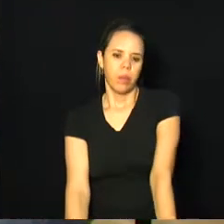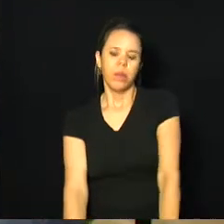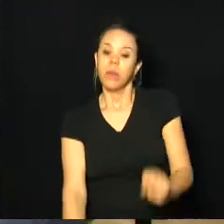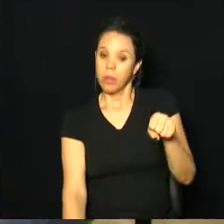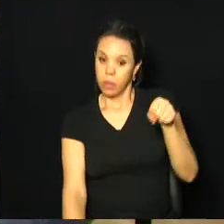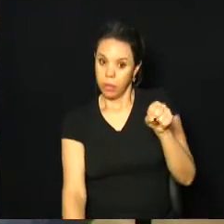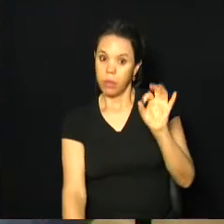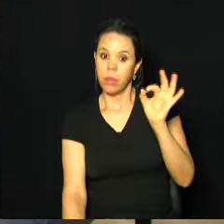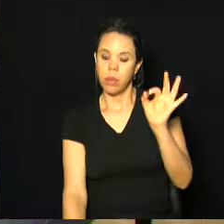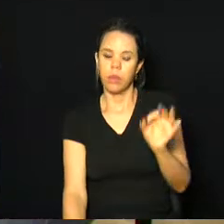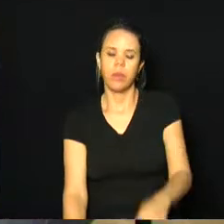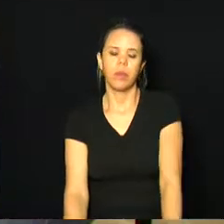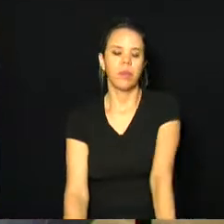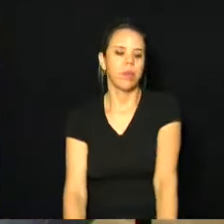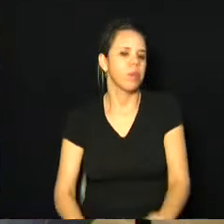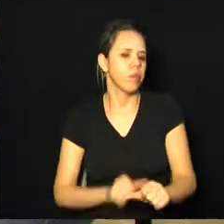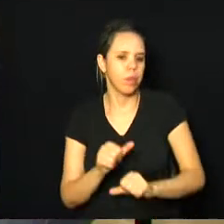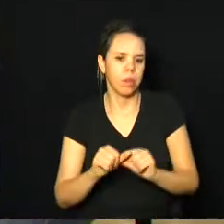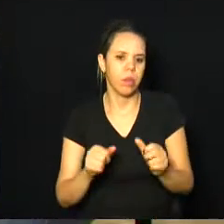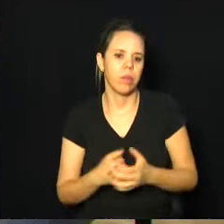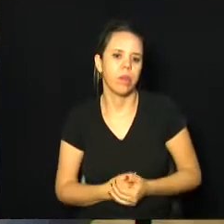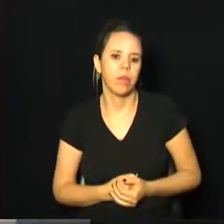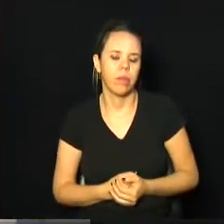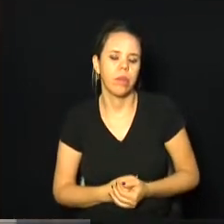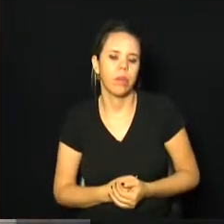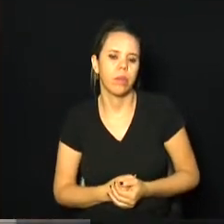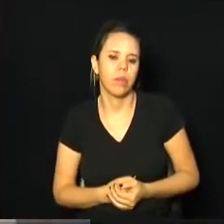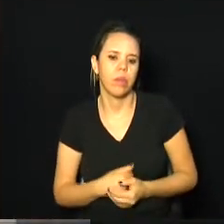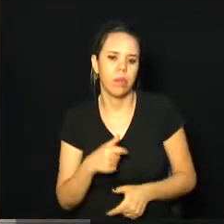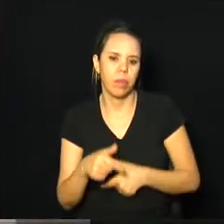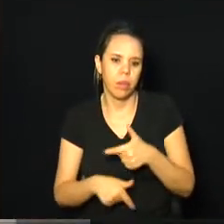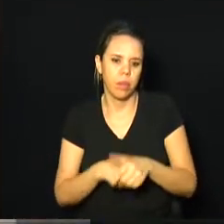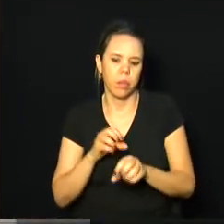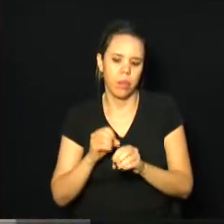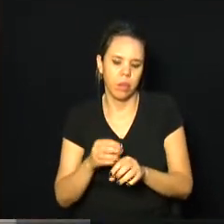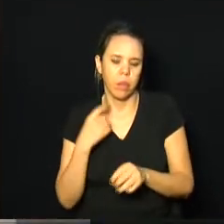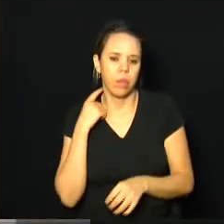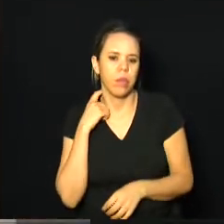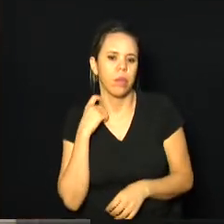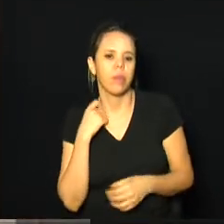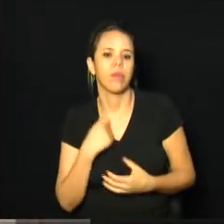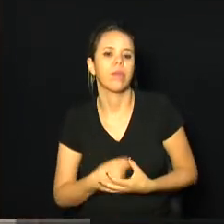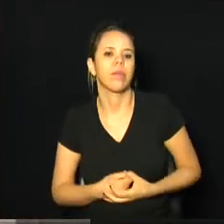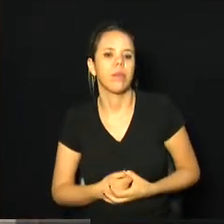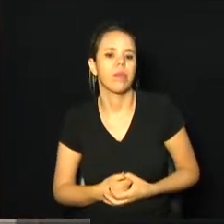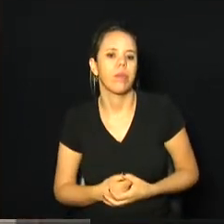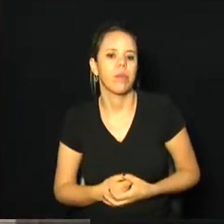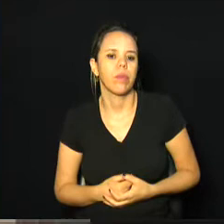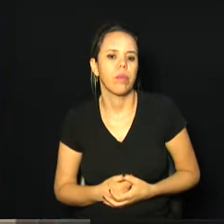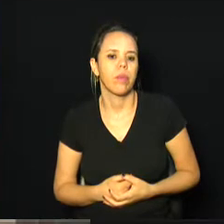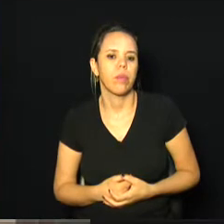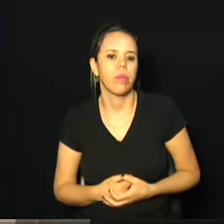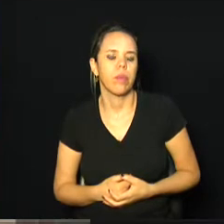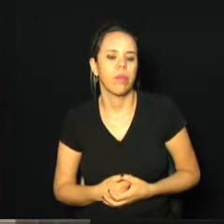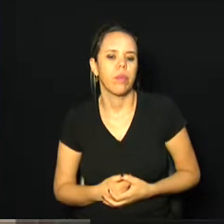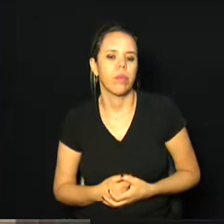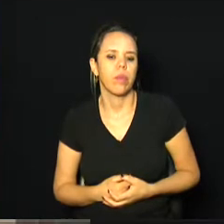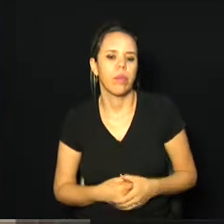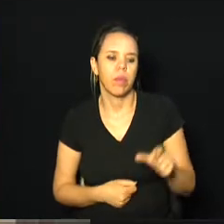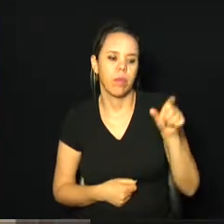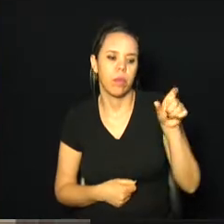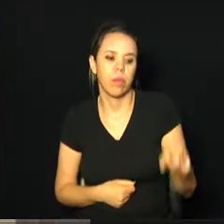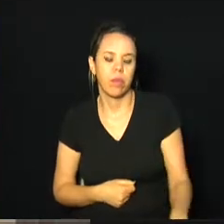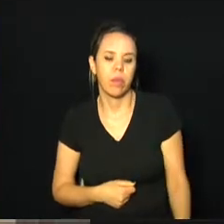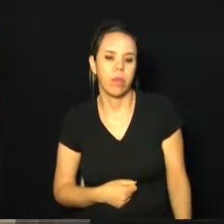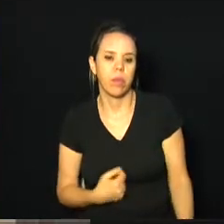Com certeza, não muda. Eu acho que uma linha de trabalho, uma linha de ser, né, que